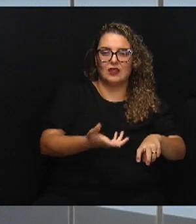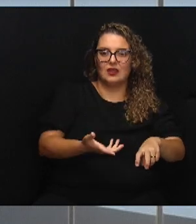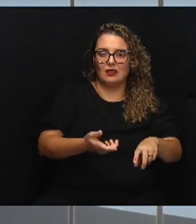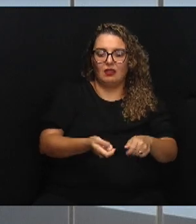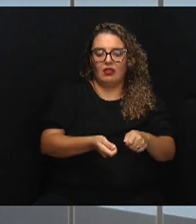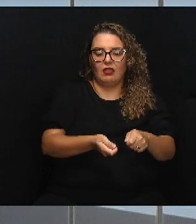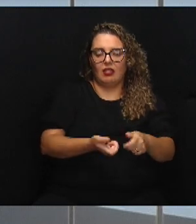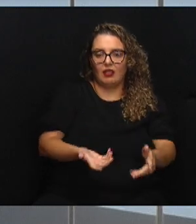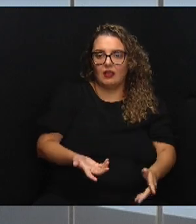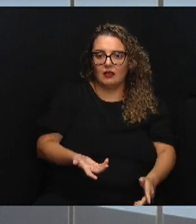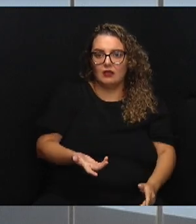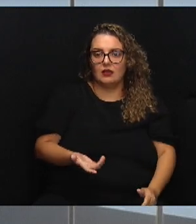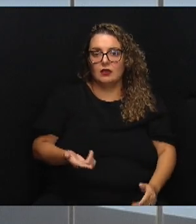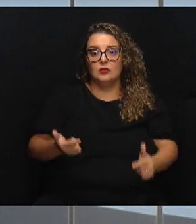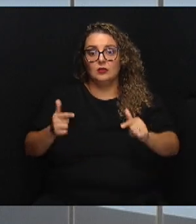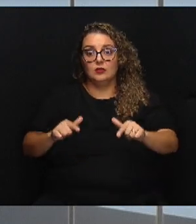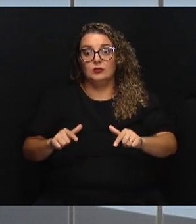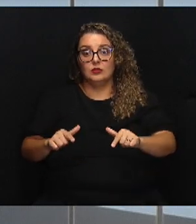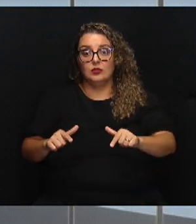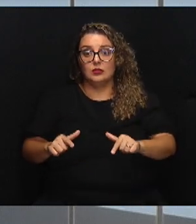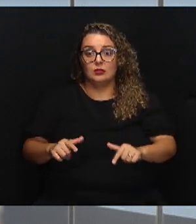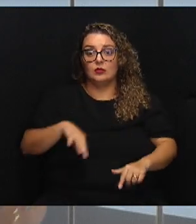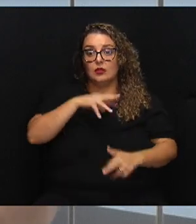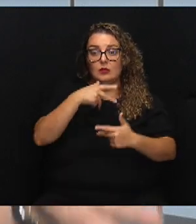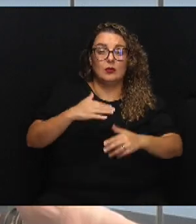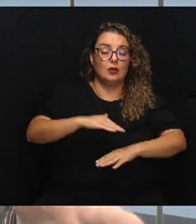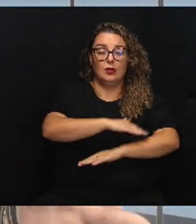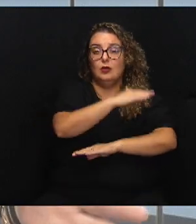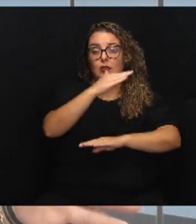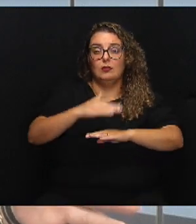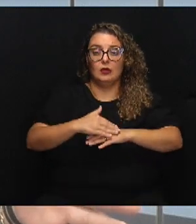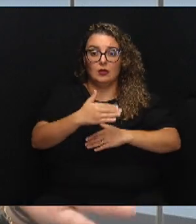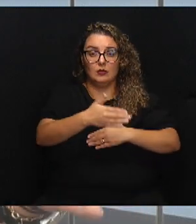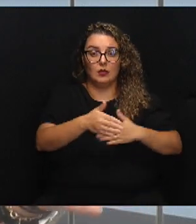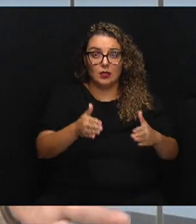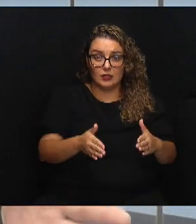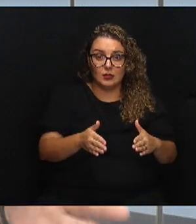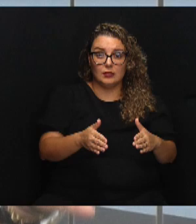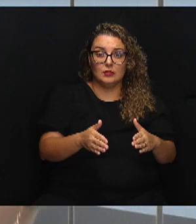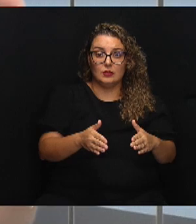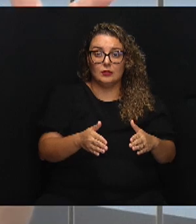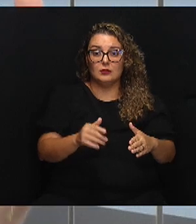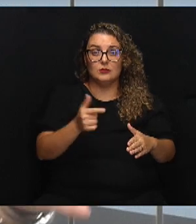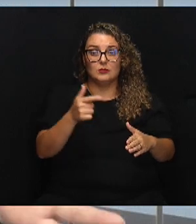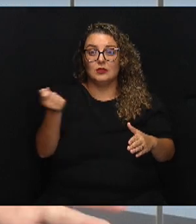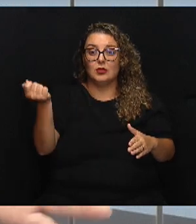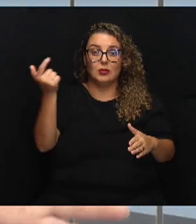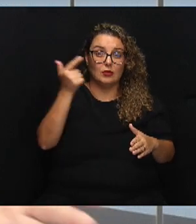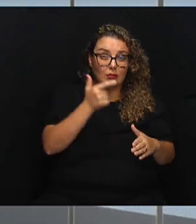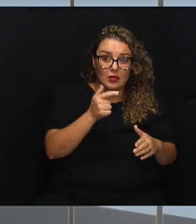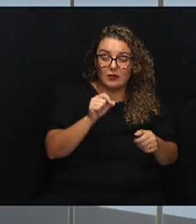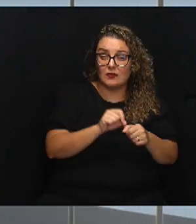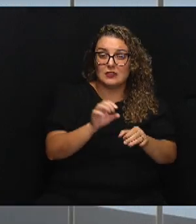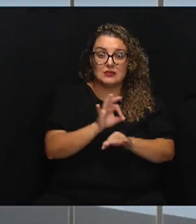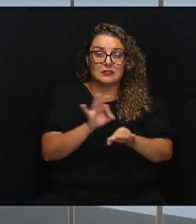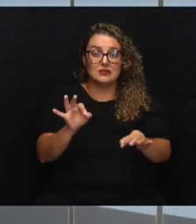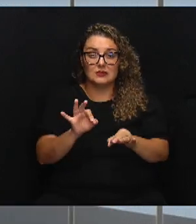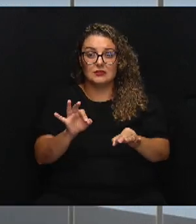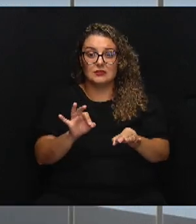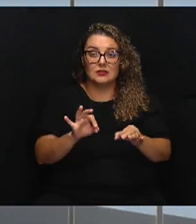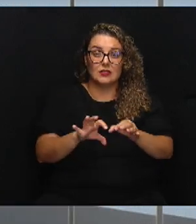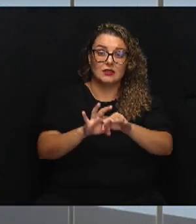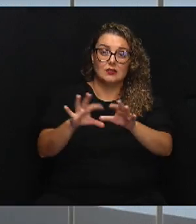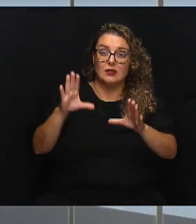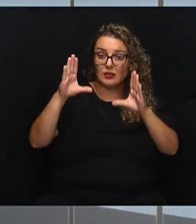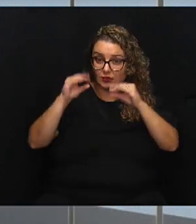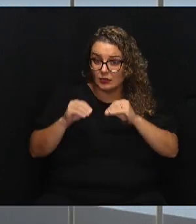em estabelecimentos comerciais, onde o animal fica o dia inteiro trancado num lugar sem tomar sol, sem fazer nada, e eles soltam ele à noite como se